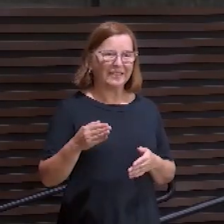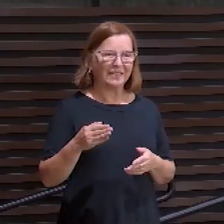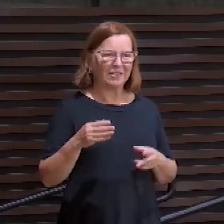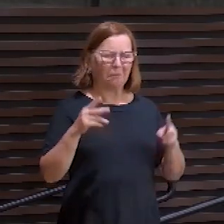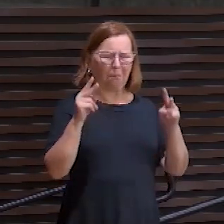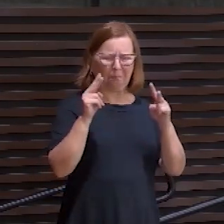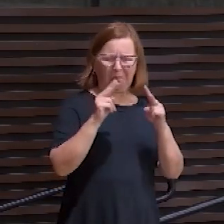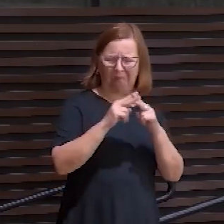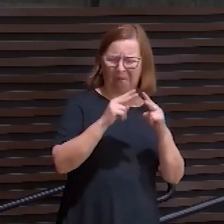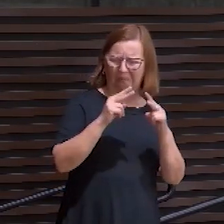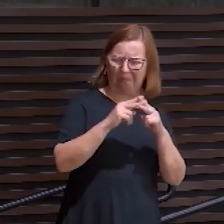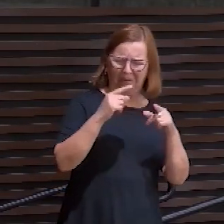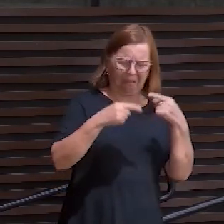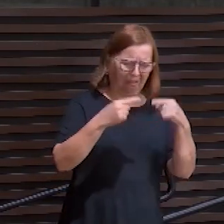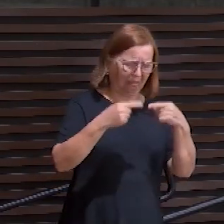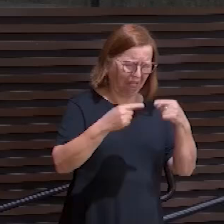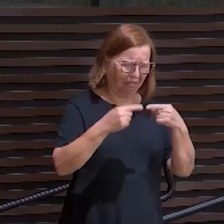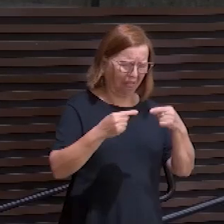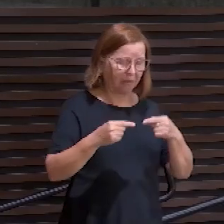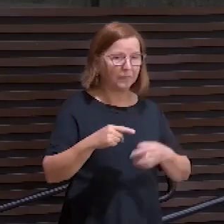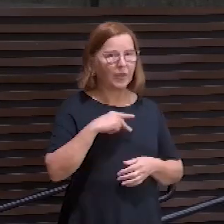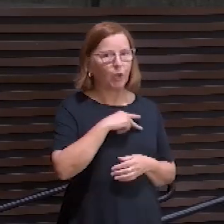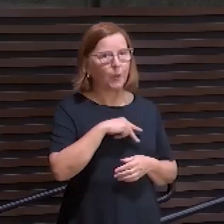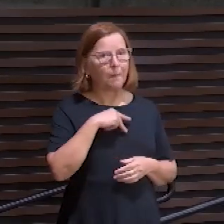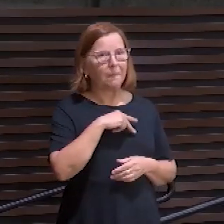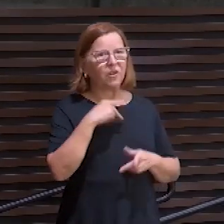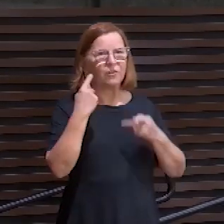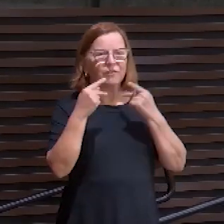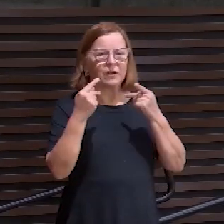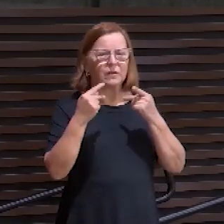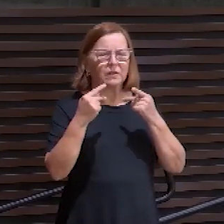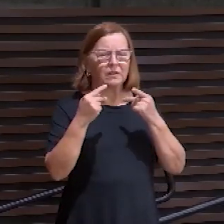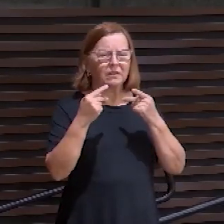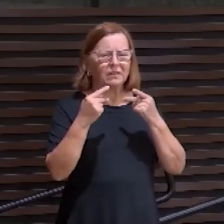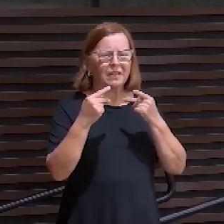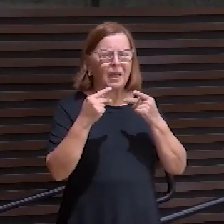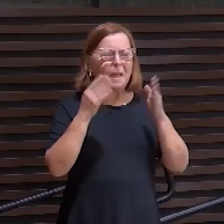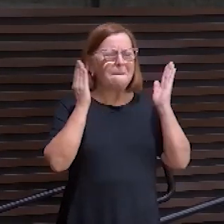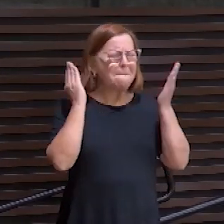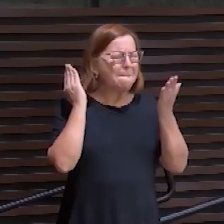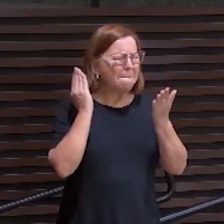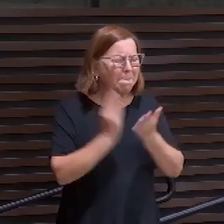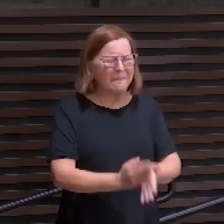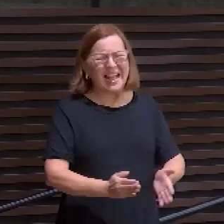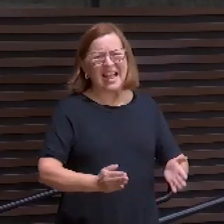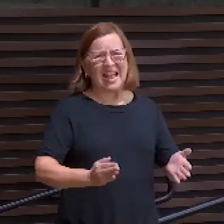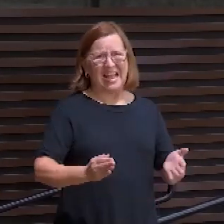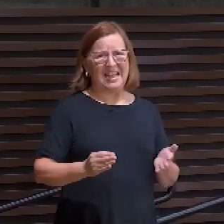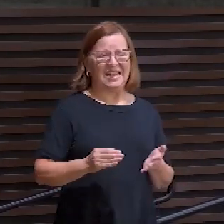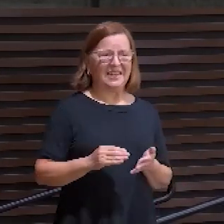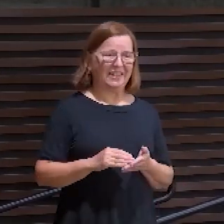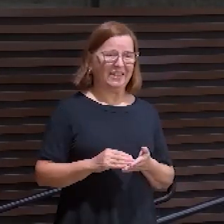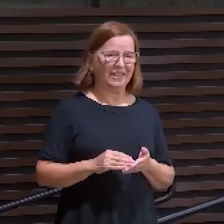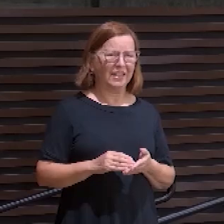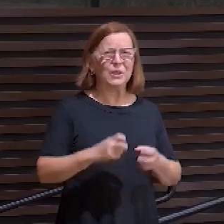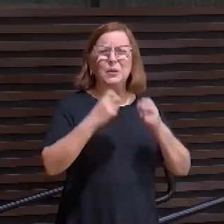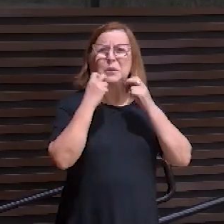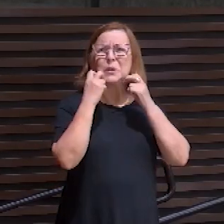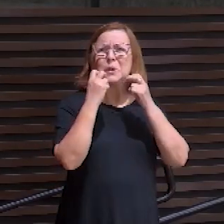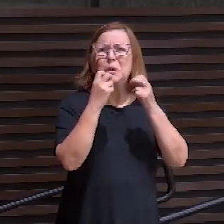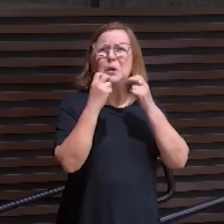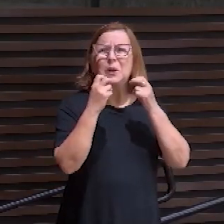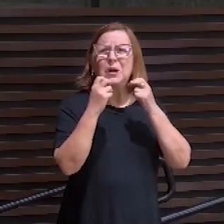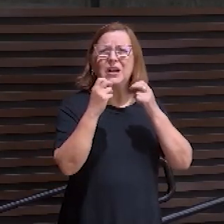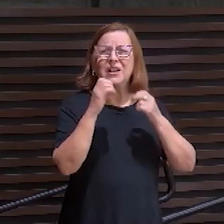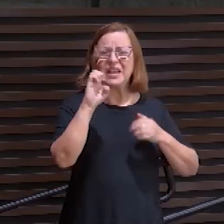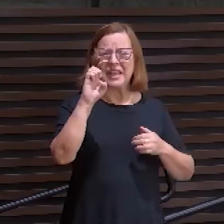diz: mulheres, para com essa besteira. Eu rogo a Evódia e